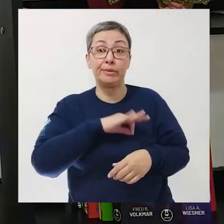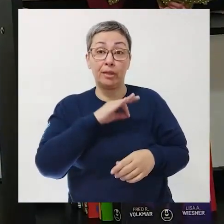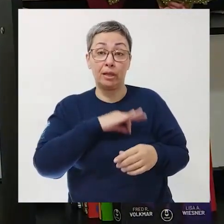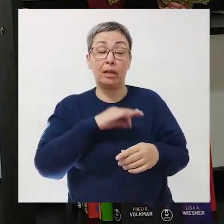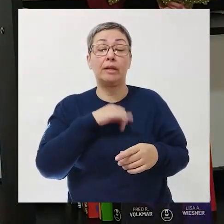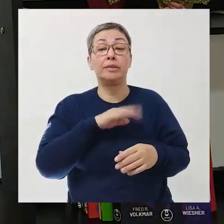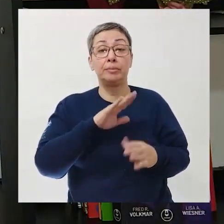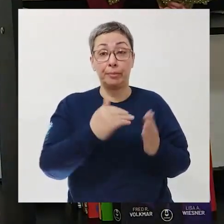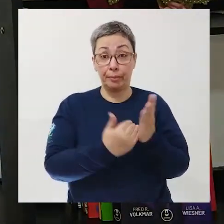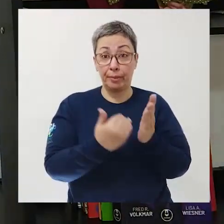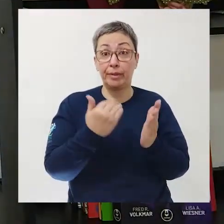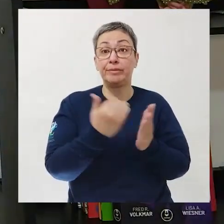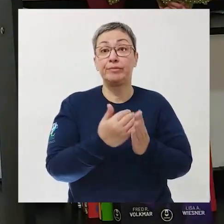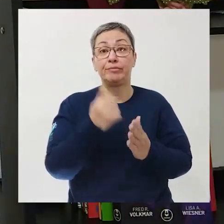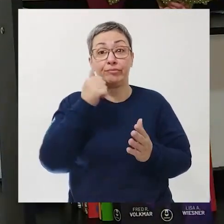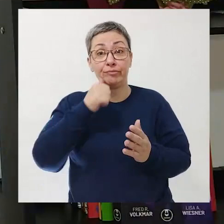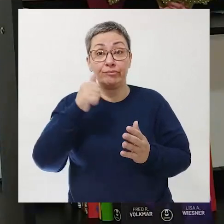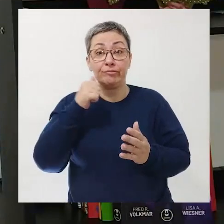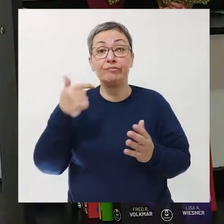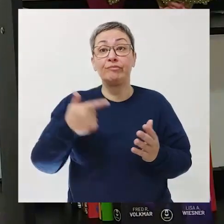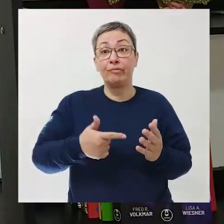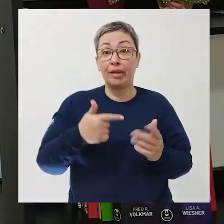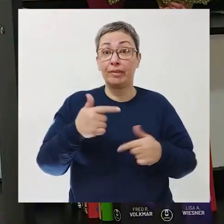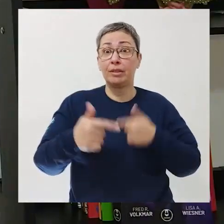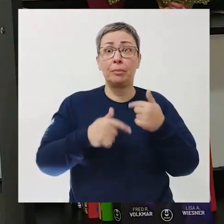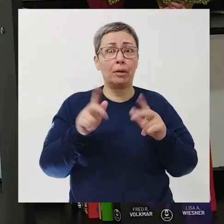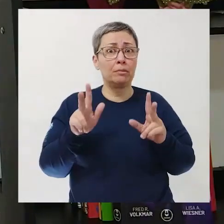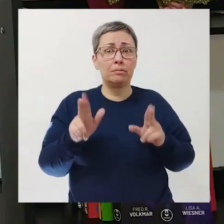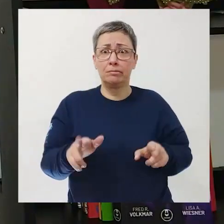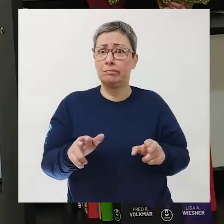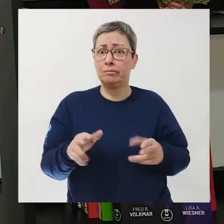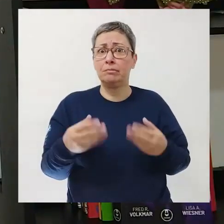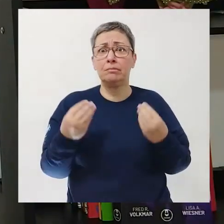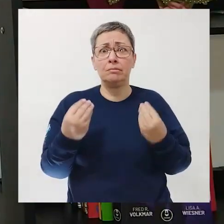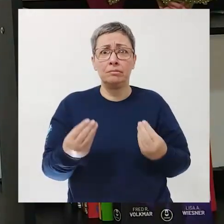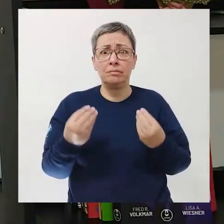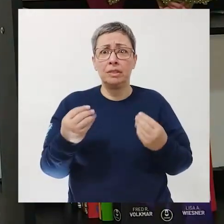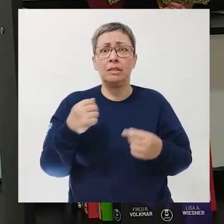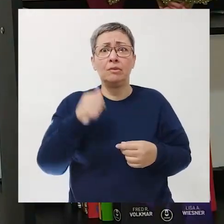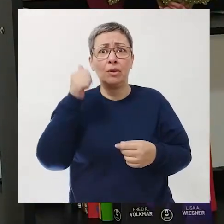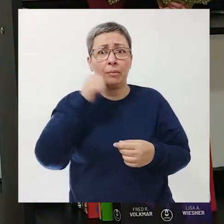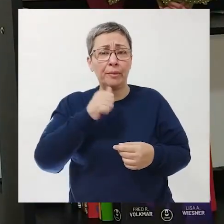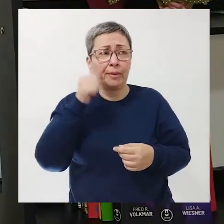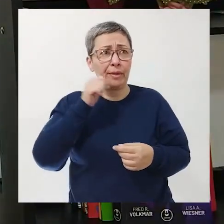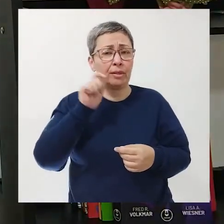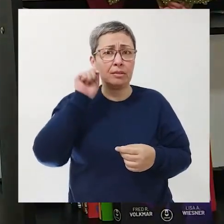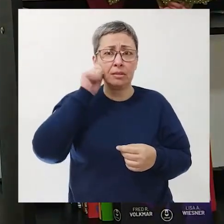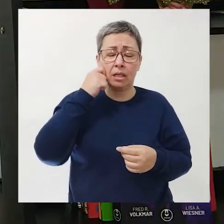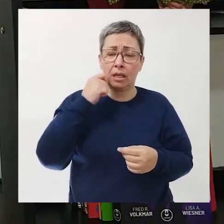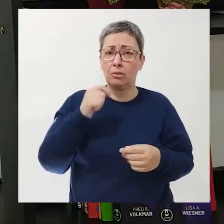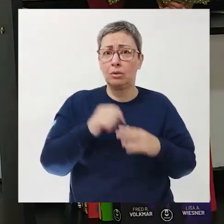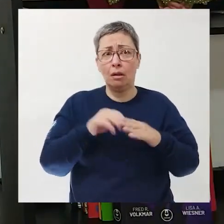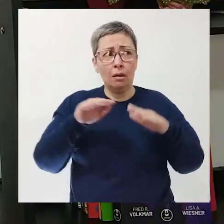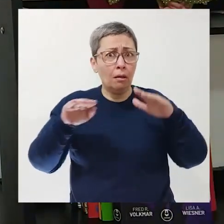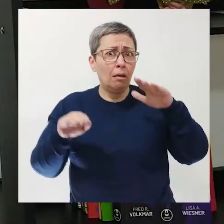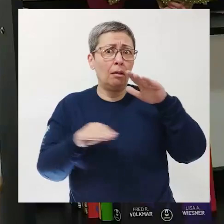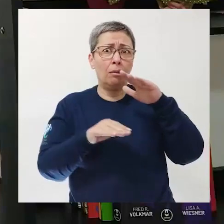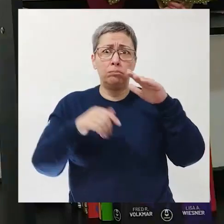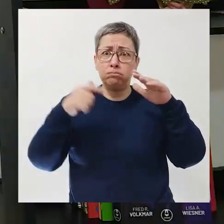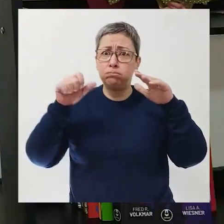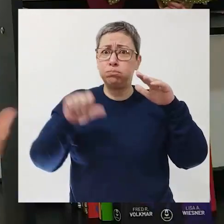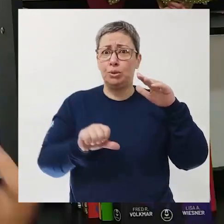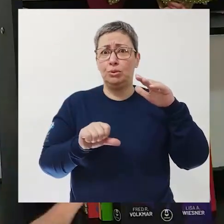ganha um salário maior do que as mulheres, exercendo a mesma função. E se for uma mulher negra, então essa diferença